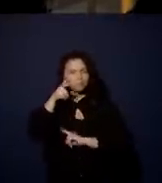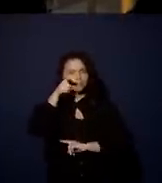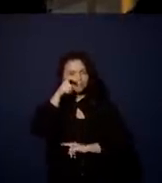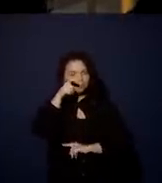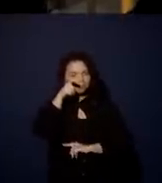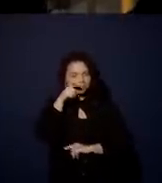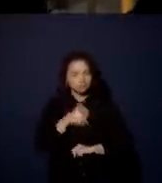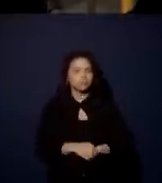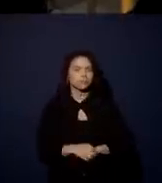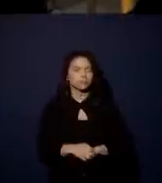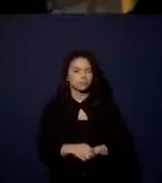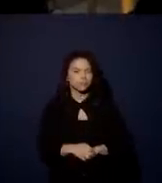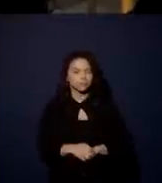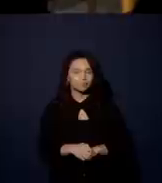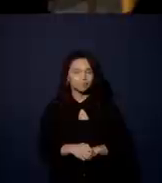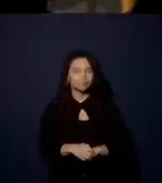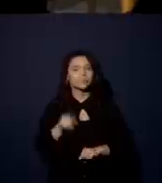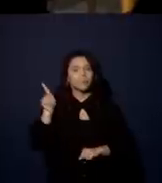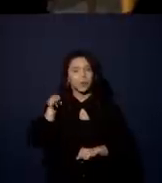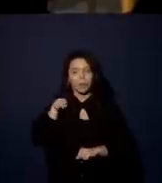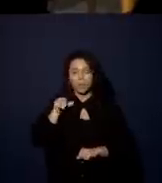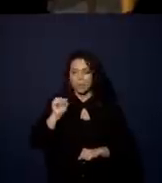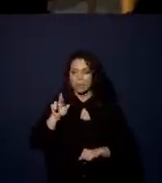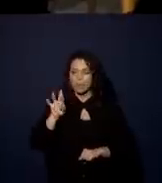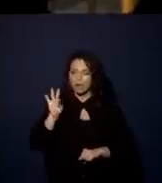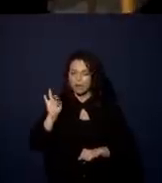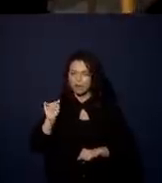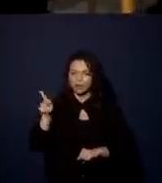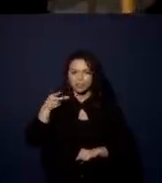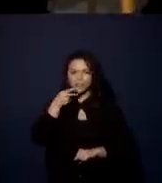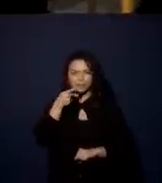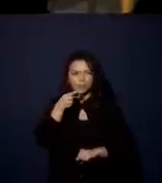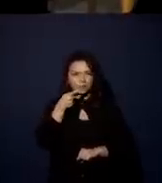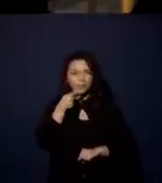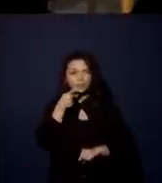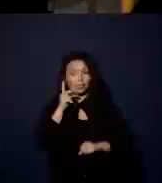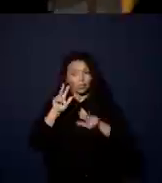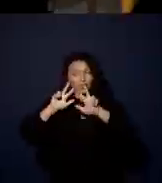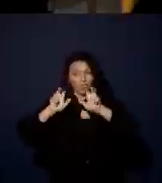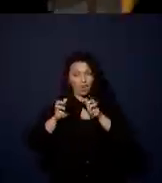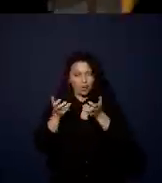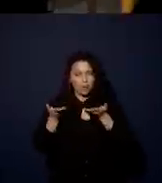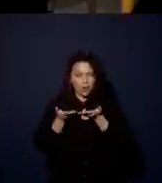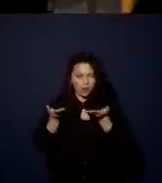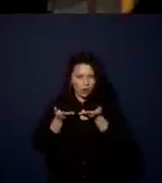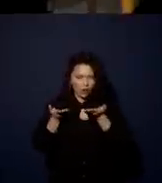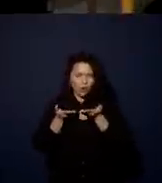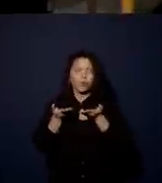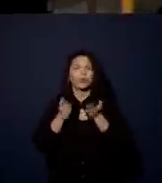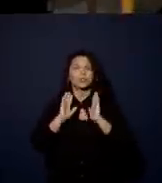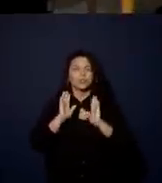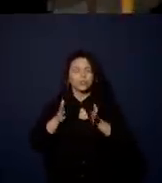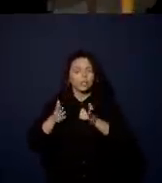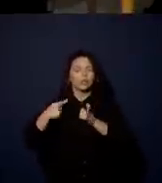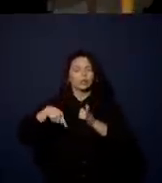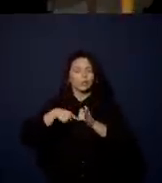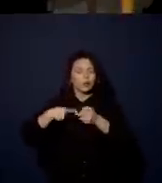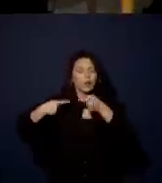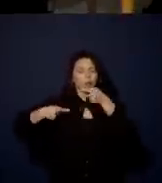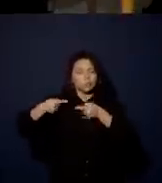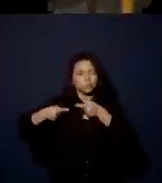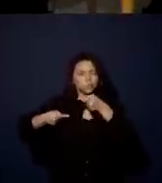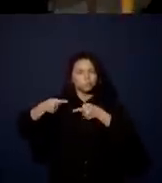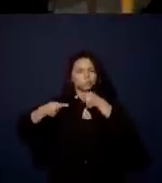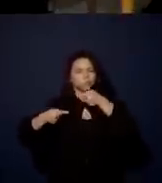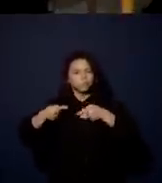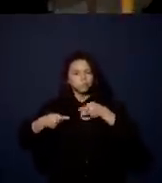que como a Marta comentou né esse é um tema que tem sido bastante recorrente né ao longo das últimas semanas e olhando até mais